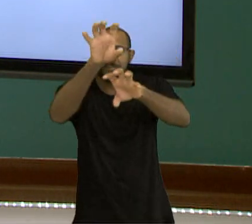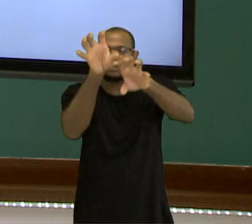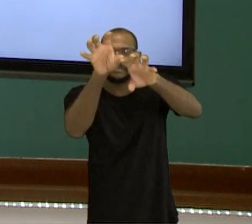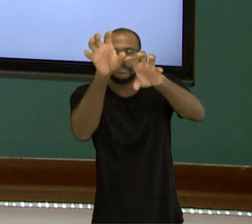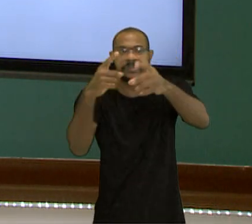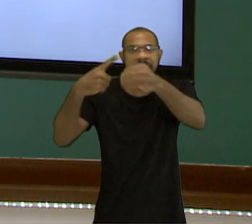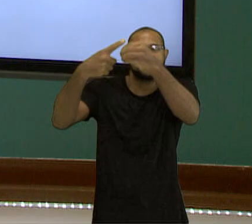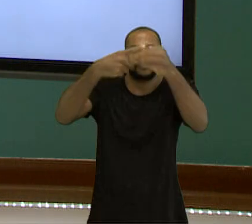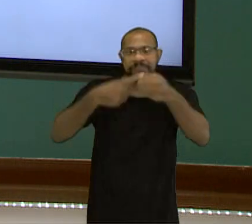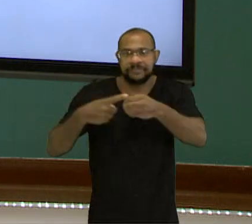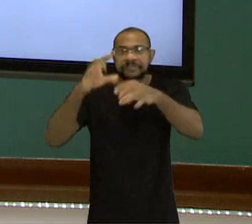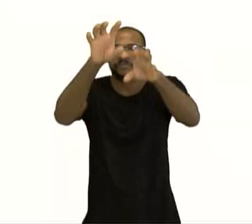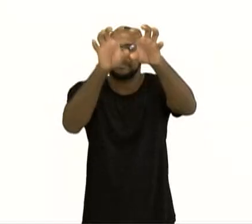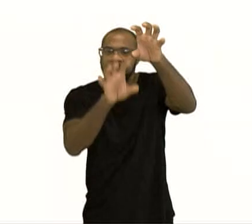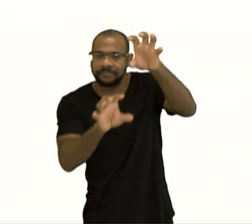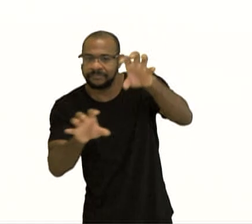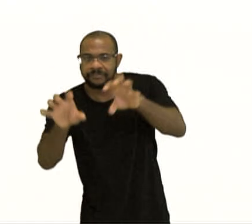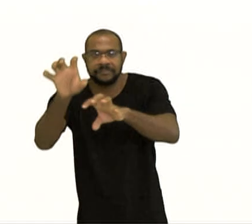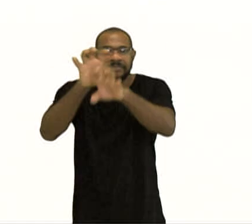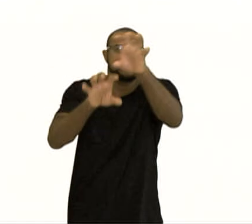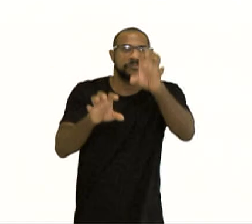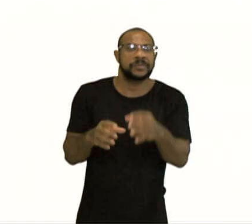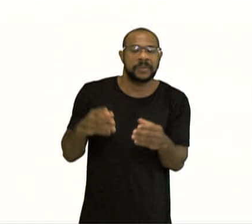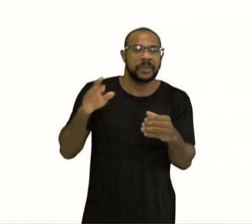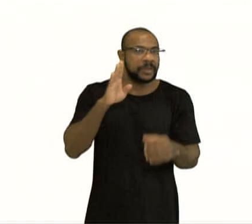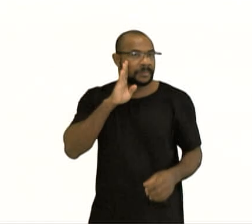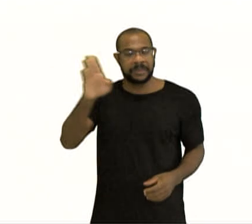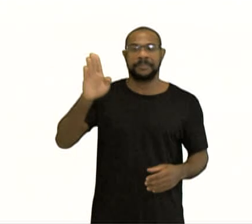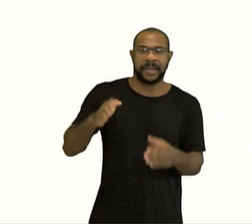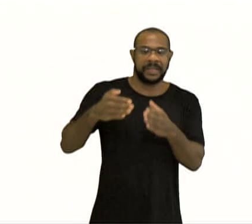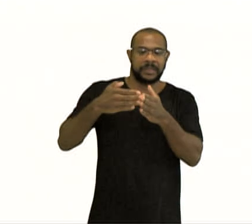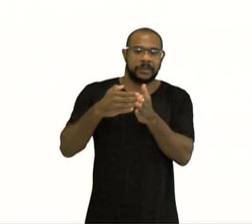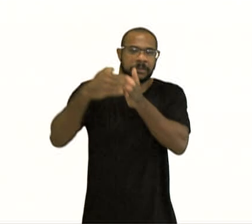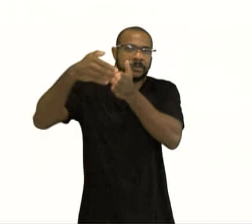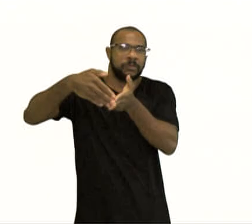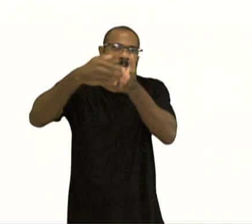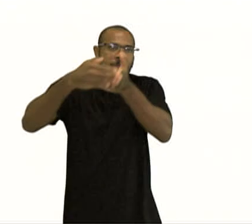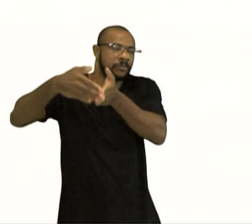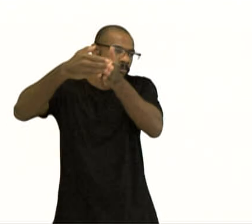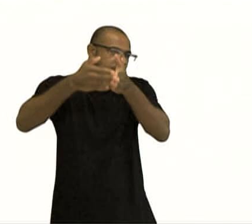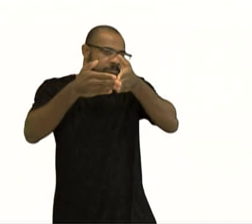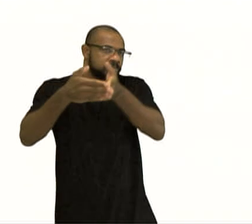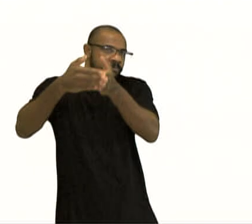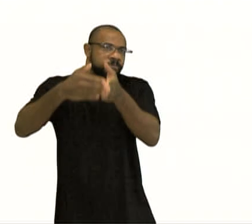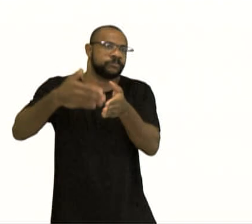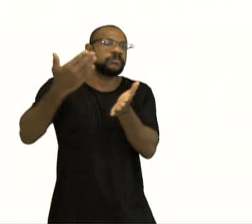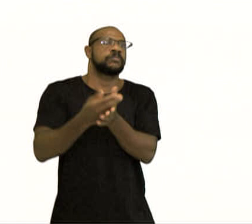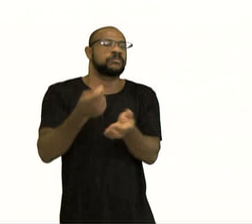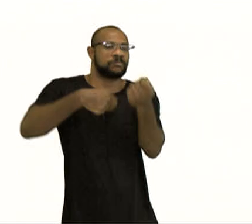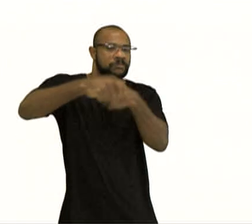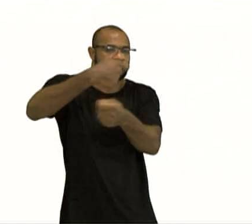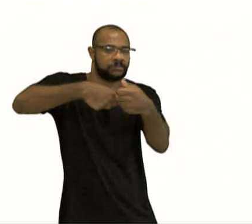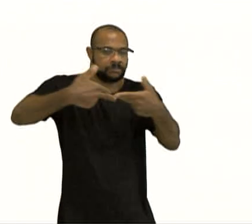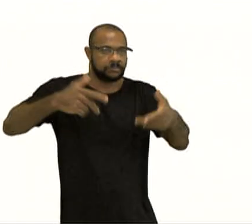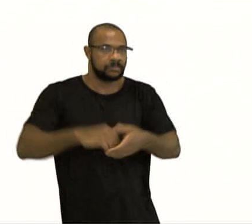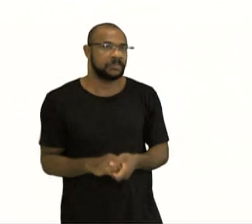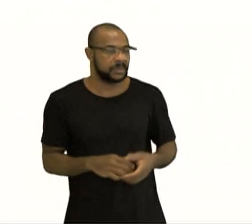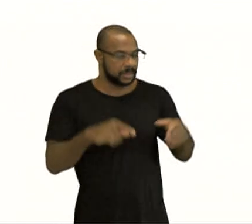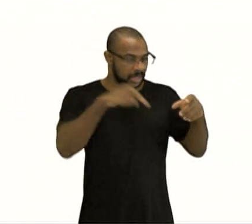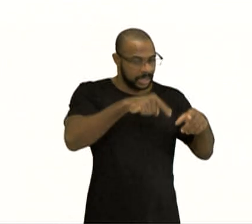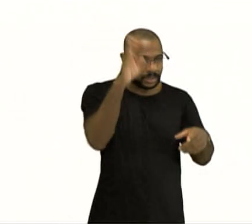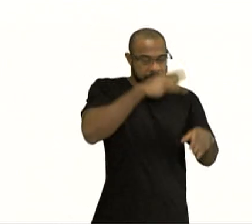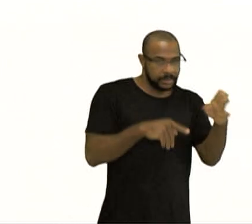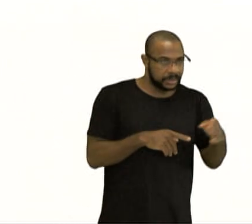fica virada para o Brasil. Os principais portos de chegadas desses africanos e africanas aqui no Brasil, cidade do Rio de